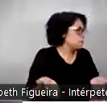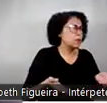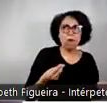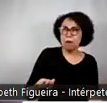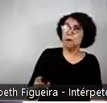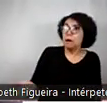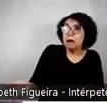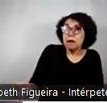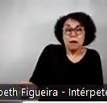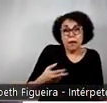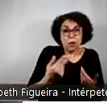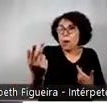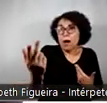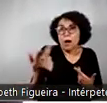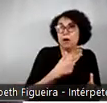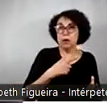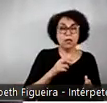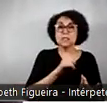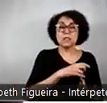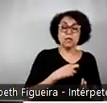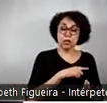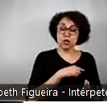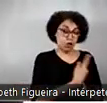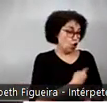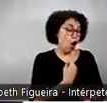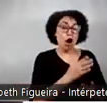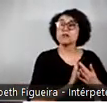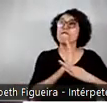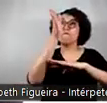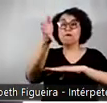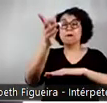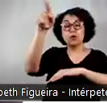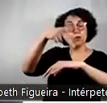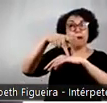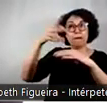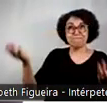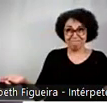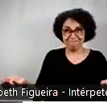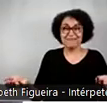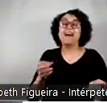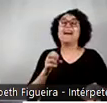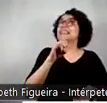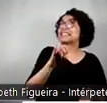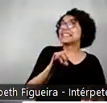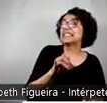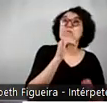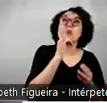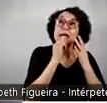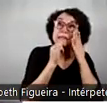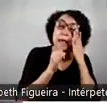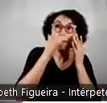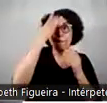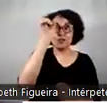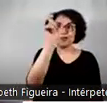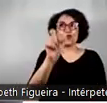essa pessoa, né, é um estadunidense, né, ou um inglês que está aqui, né, um branco de olho azul, né, falando inglês, a gente está